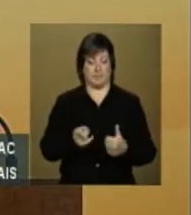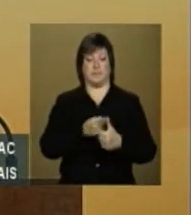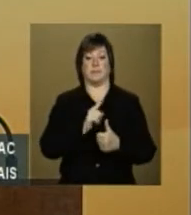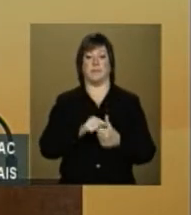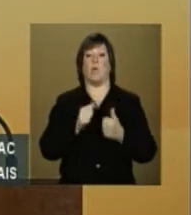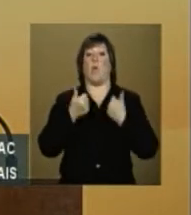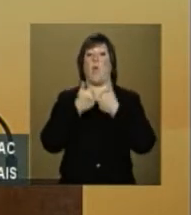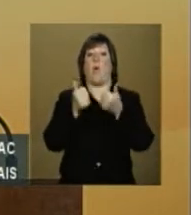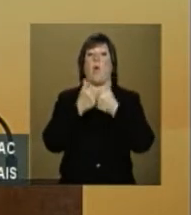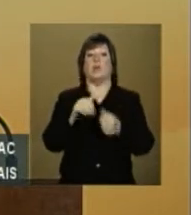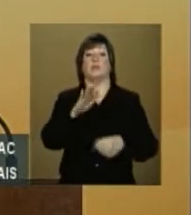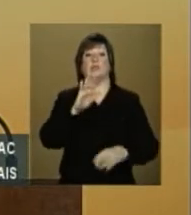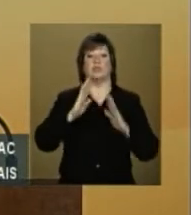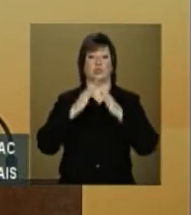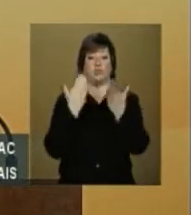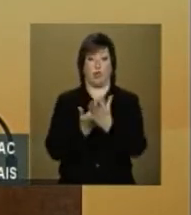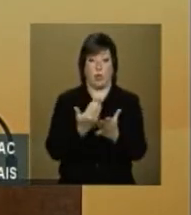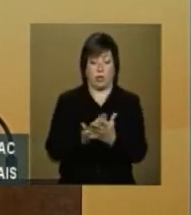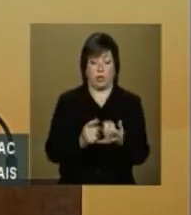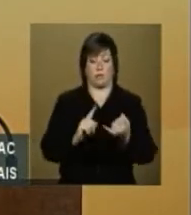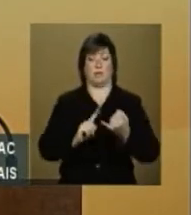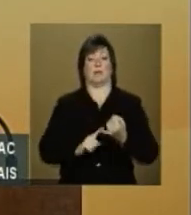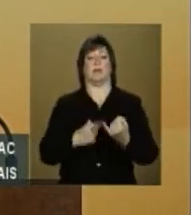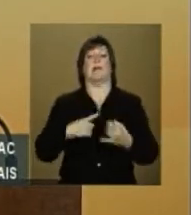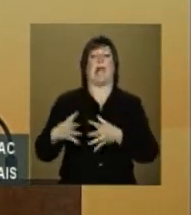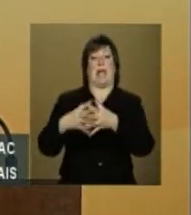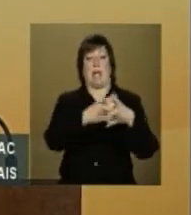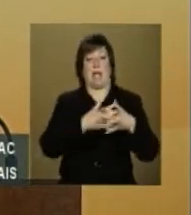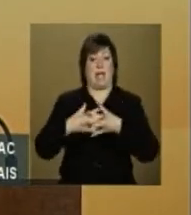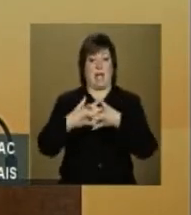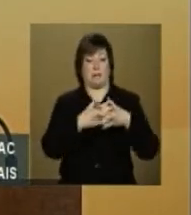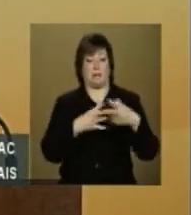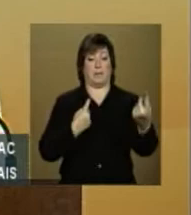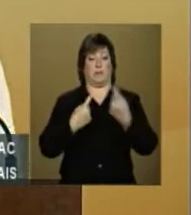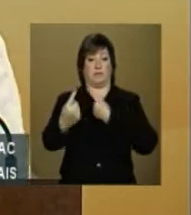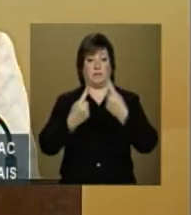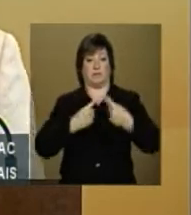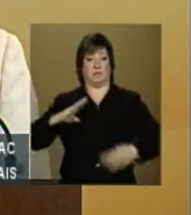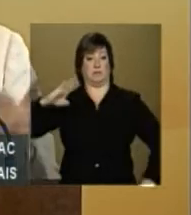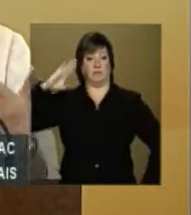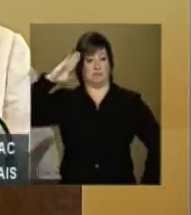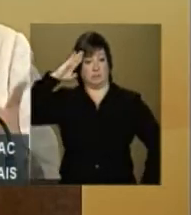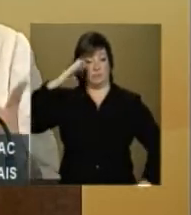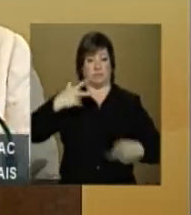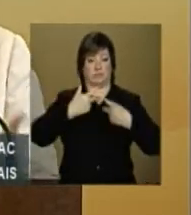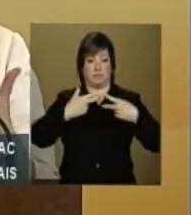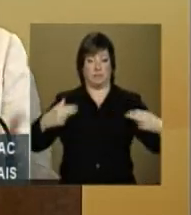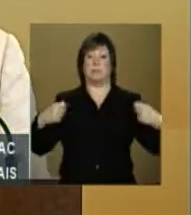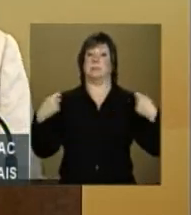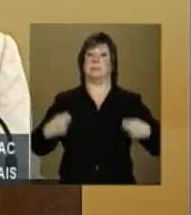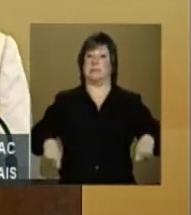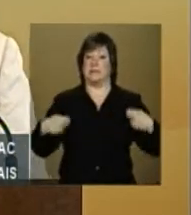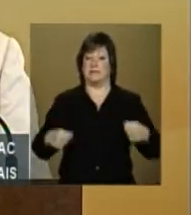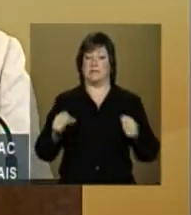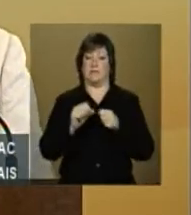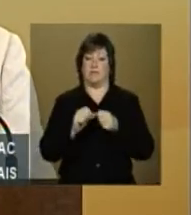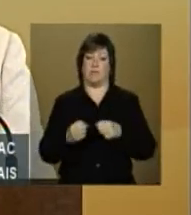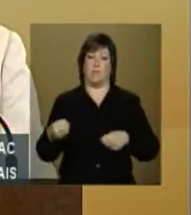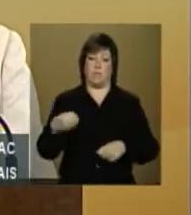para transporte escolar, os caminhões e veículos para as Forças Armadas, que têm de ser